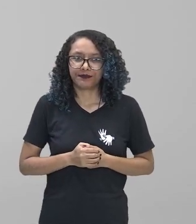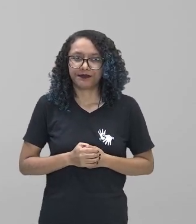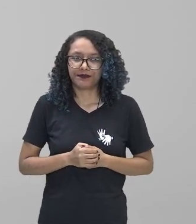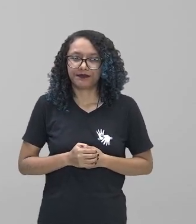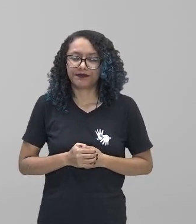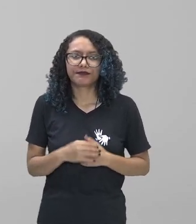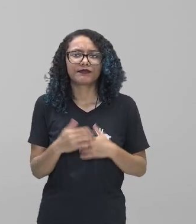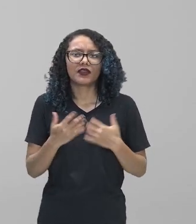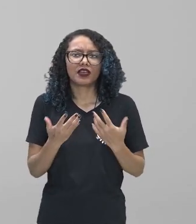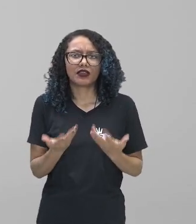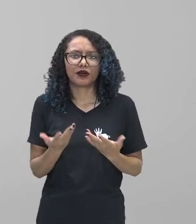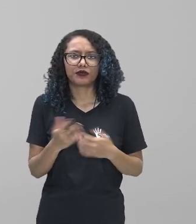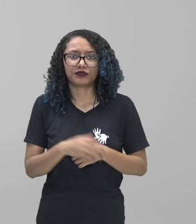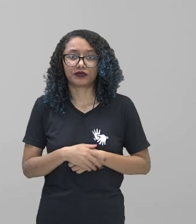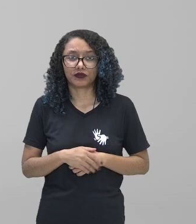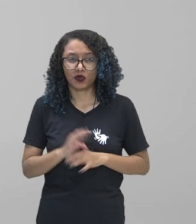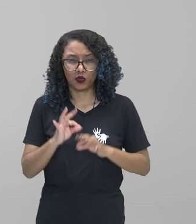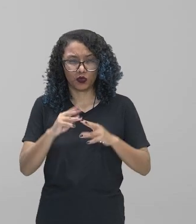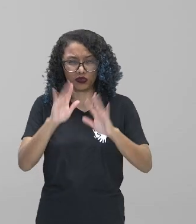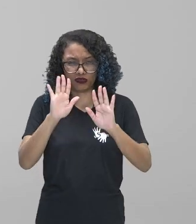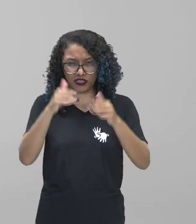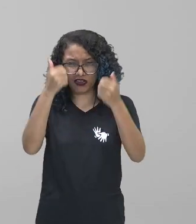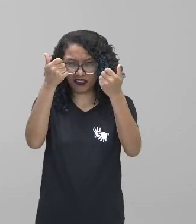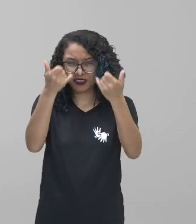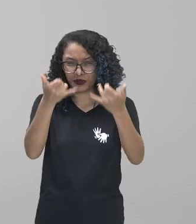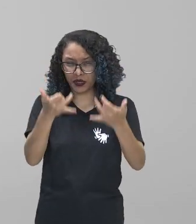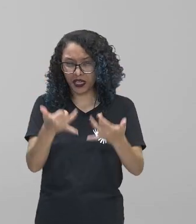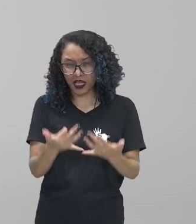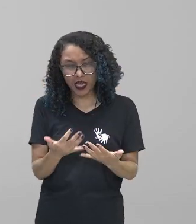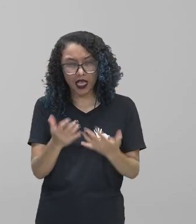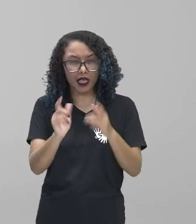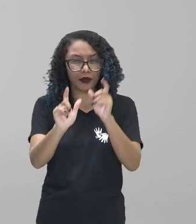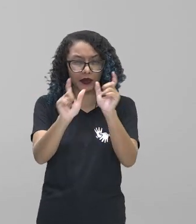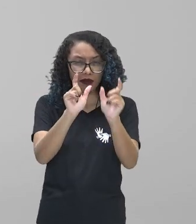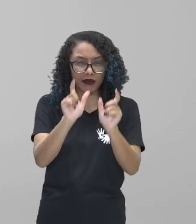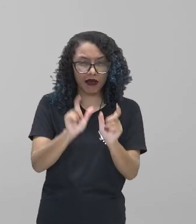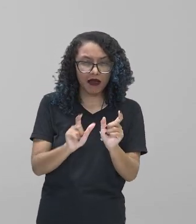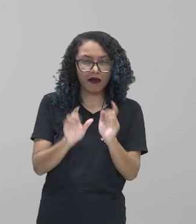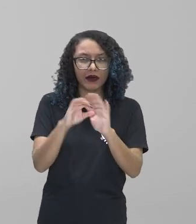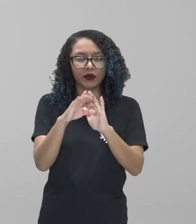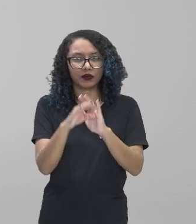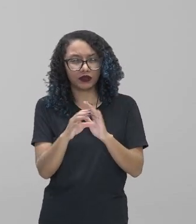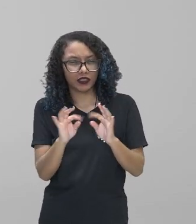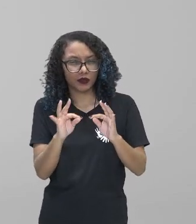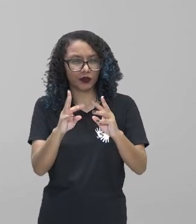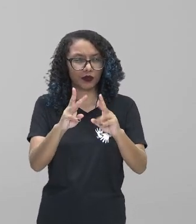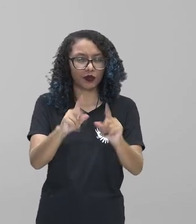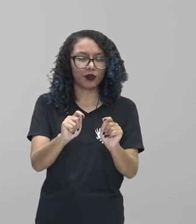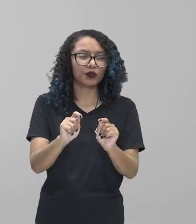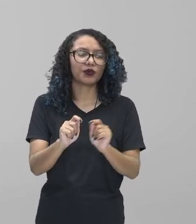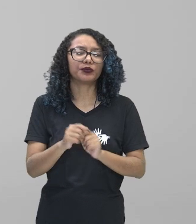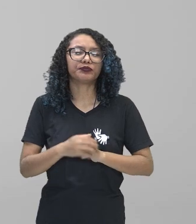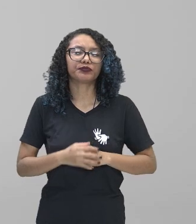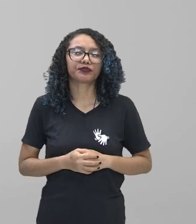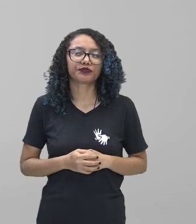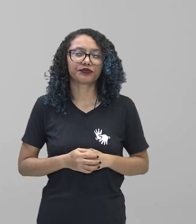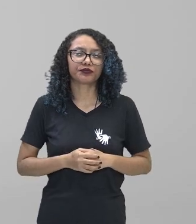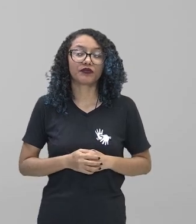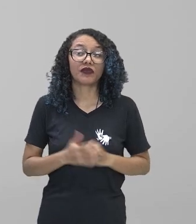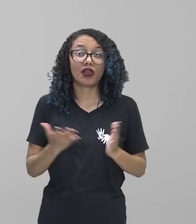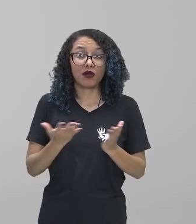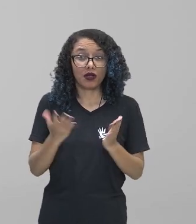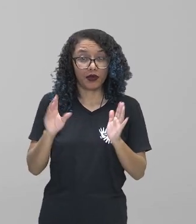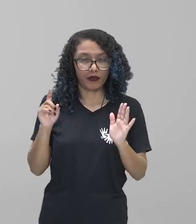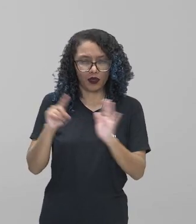Afinal, depois de tudo isso que nós vimos aí, todas essas palavras aí, mas aí eu pergunto